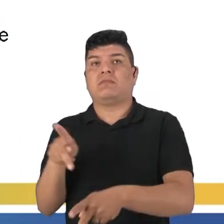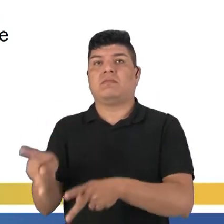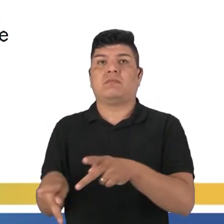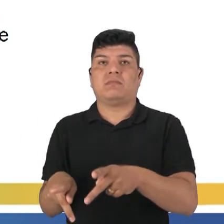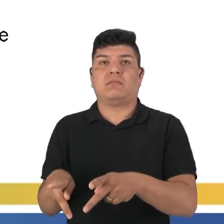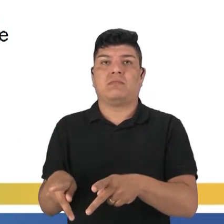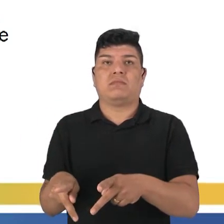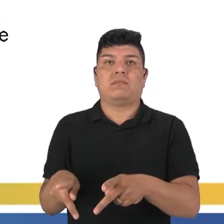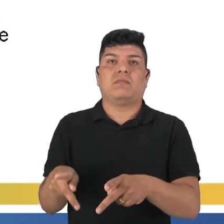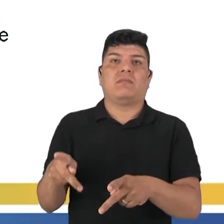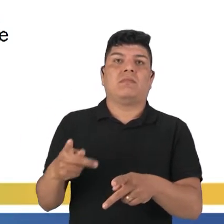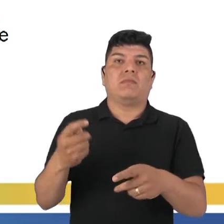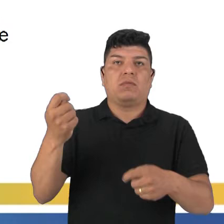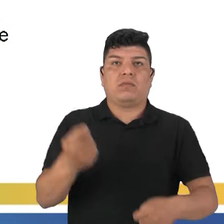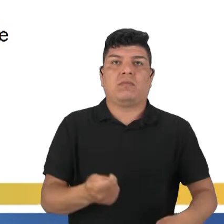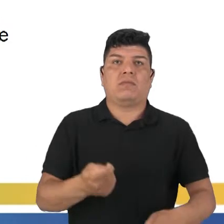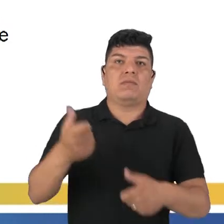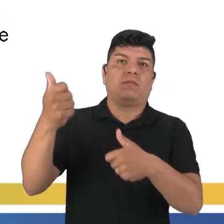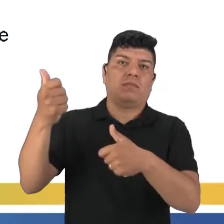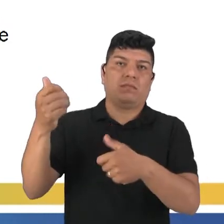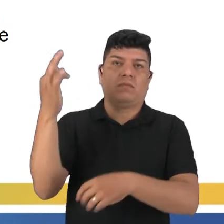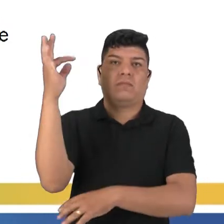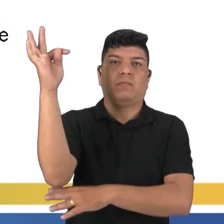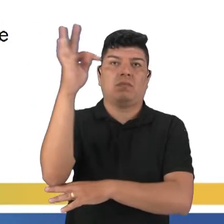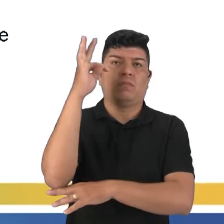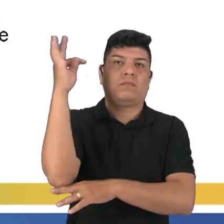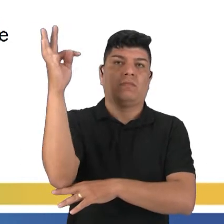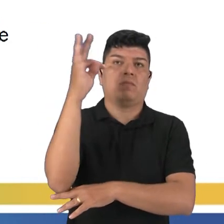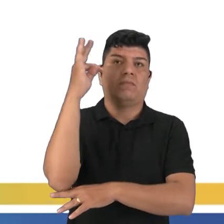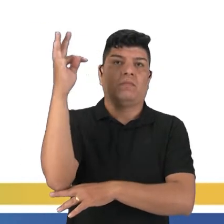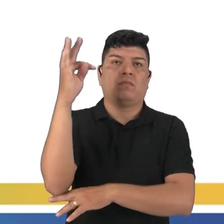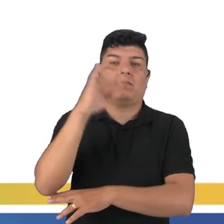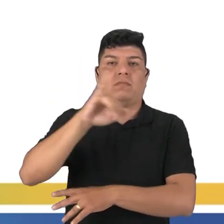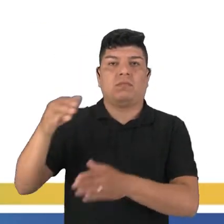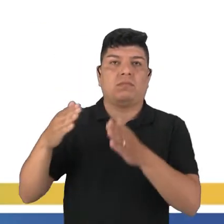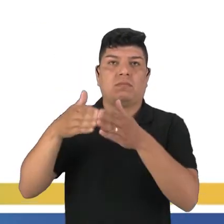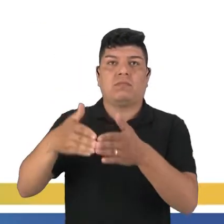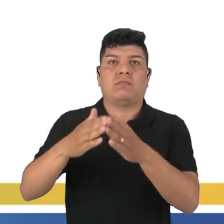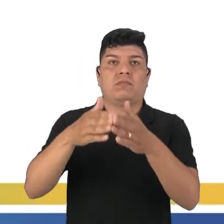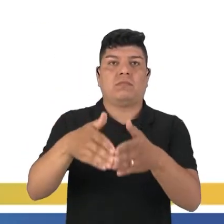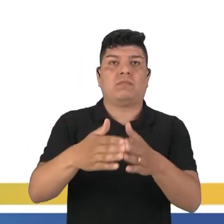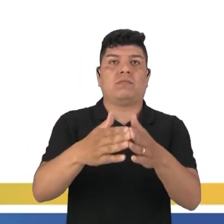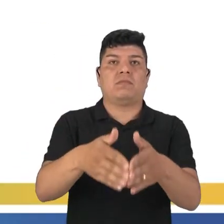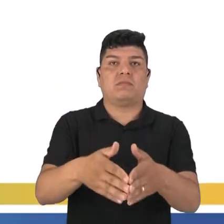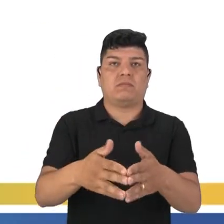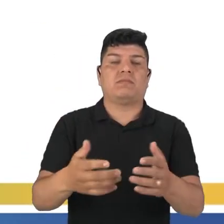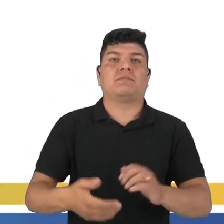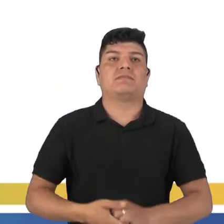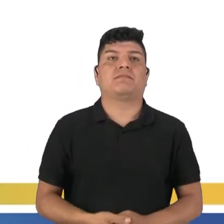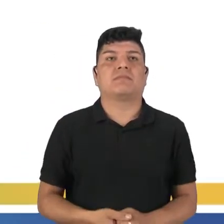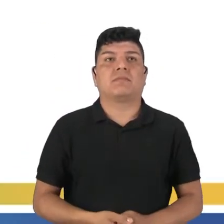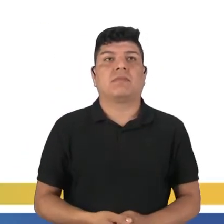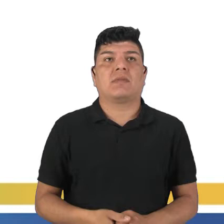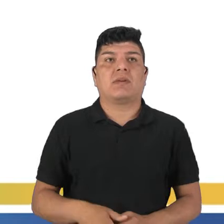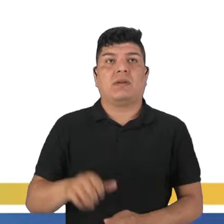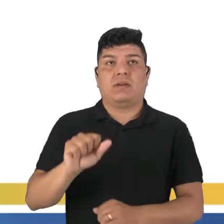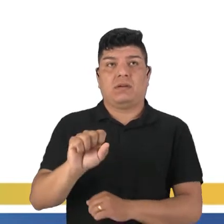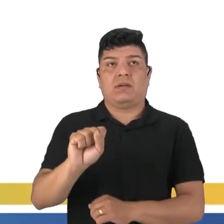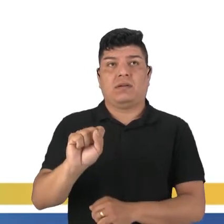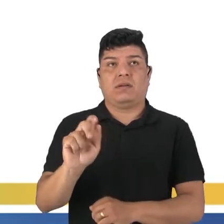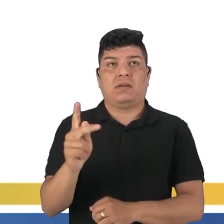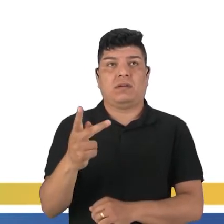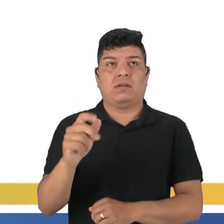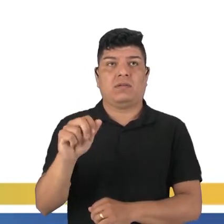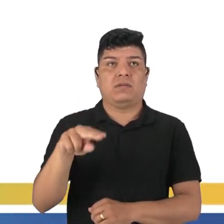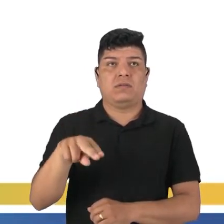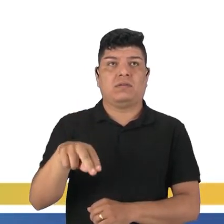Feijó, Tarauacá, Jordão, Marechal Tomartugo e Santa Rosa, tá? Os Axanincas também, aí a gente vai